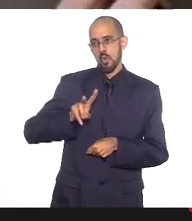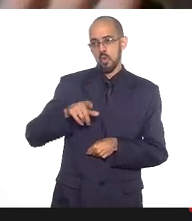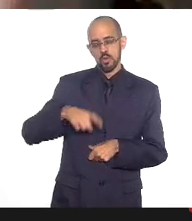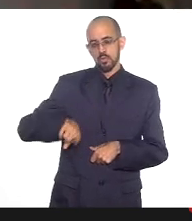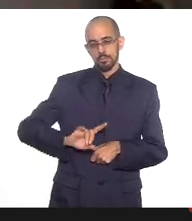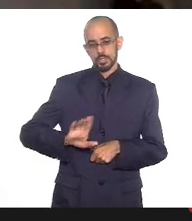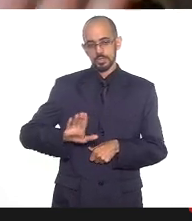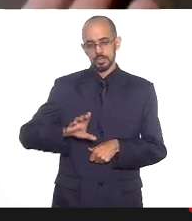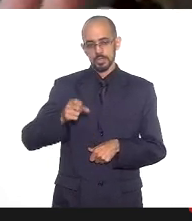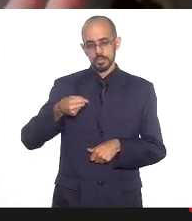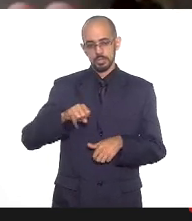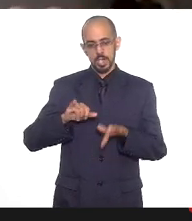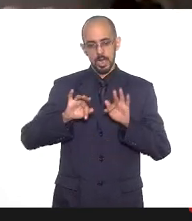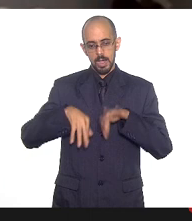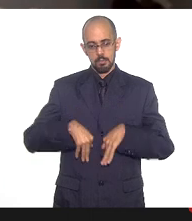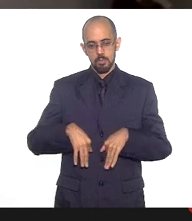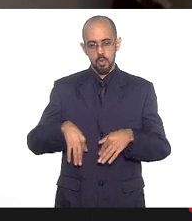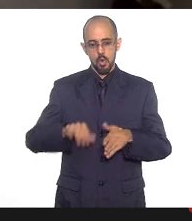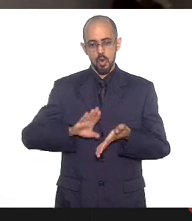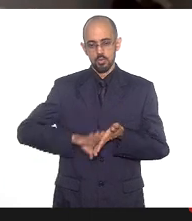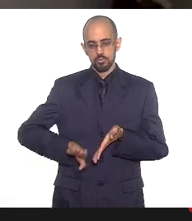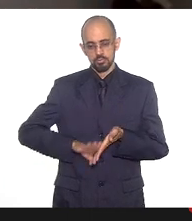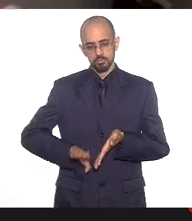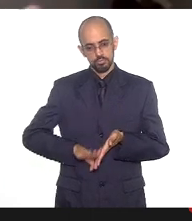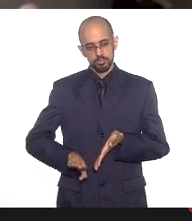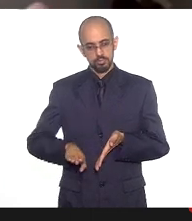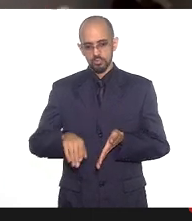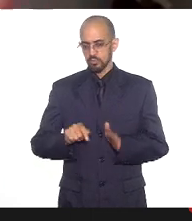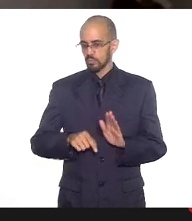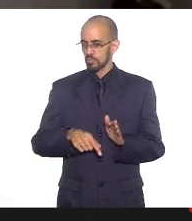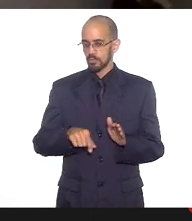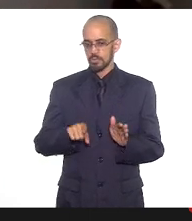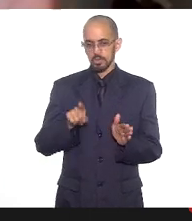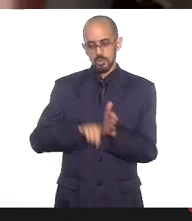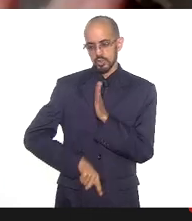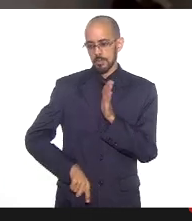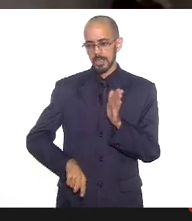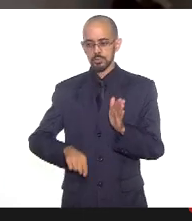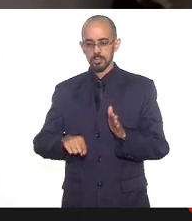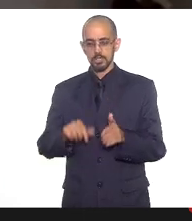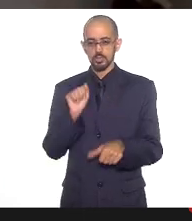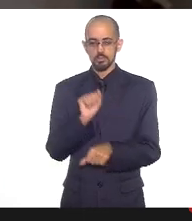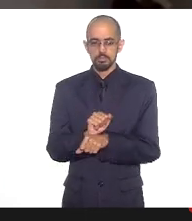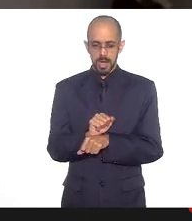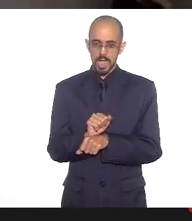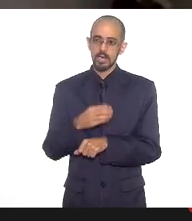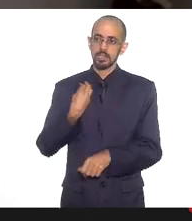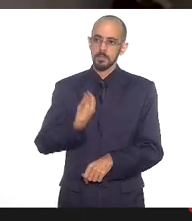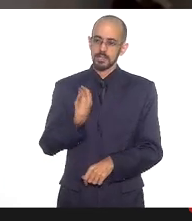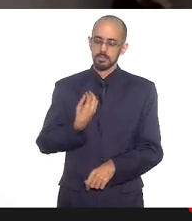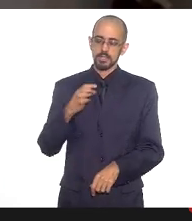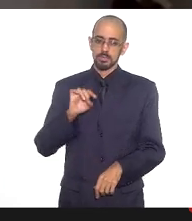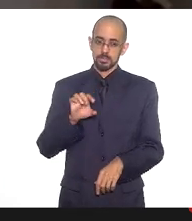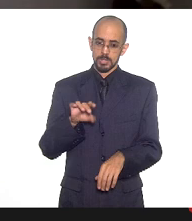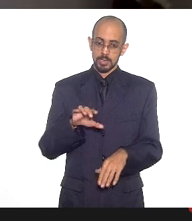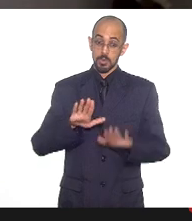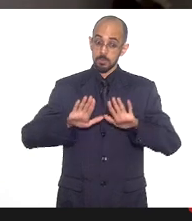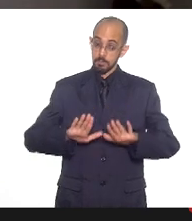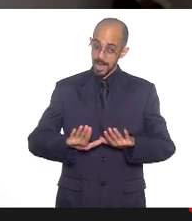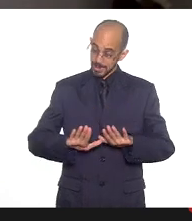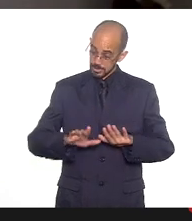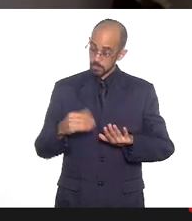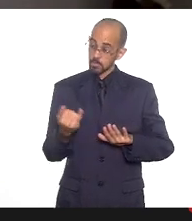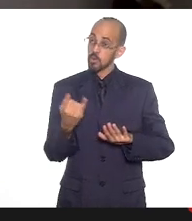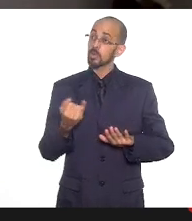depreciação, os abatimentos na base de cálculo da participação especial, ela se encerra naquele momento, tá certo? No entanto, cabe